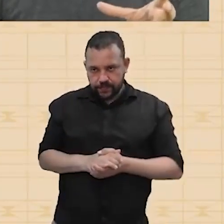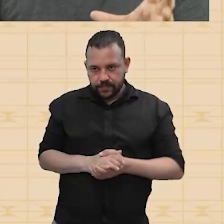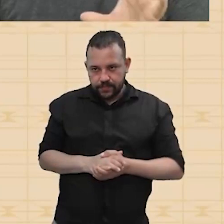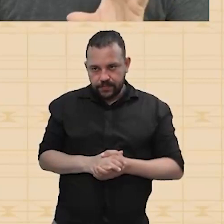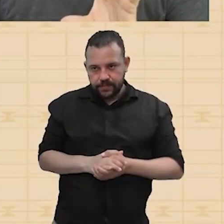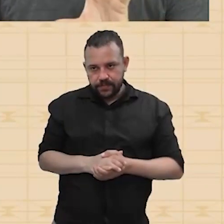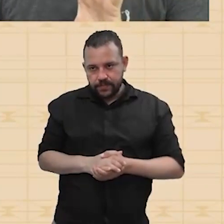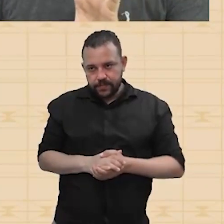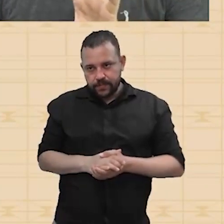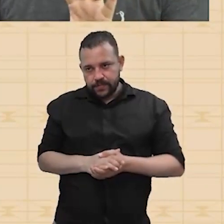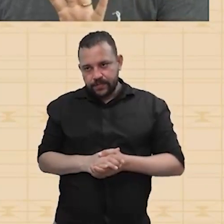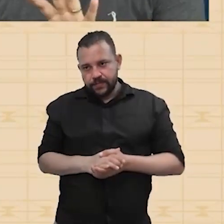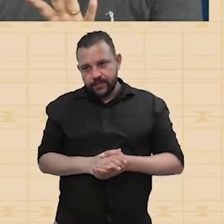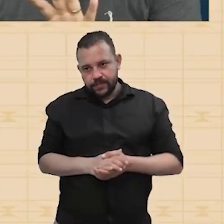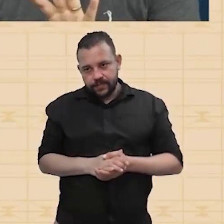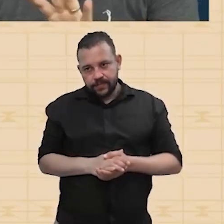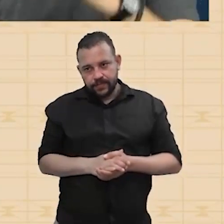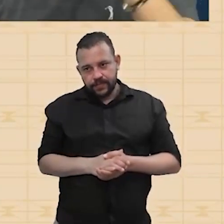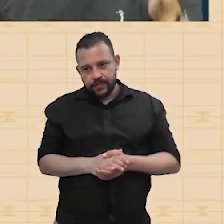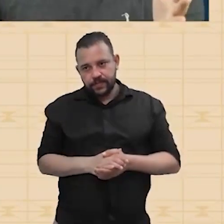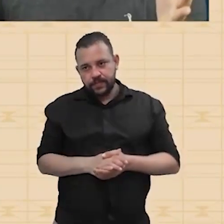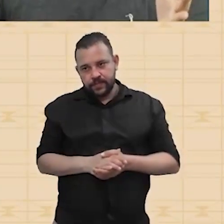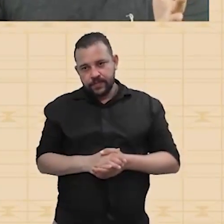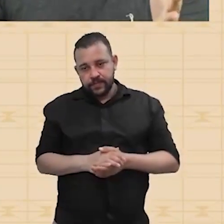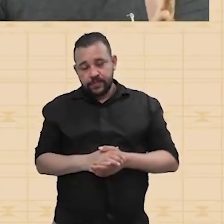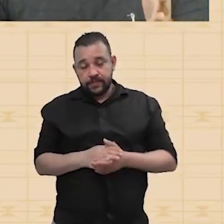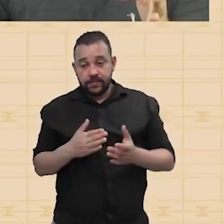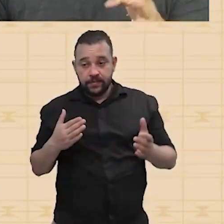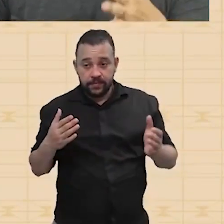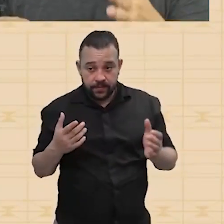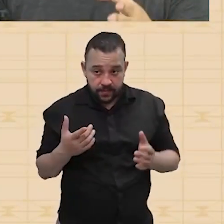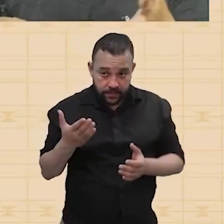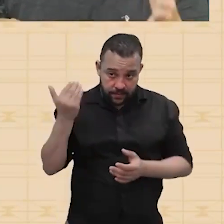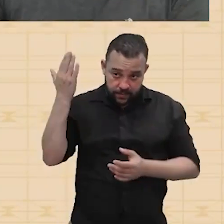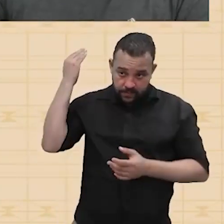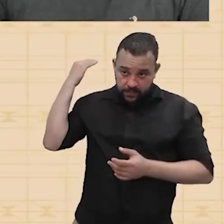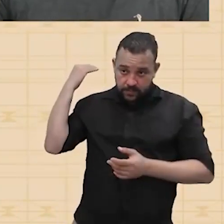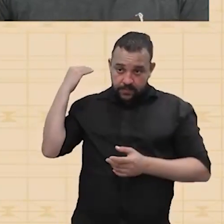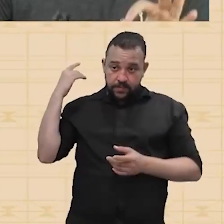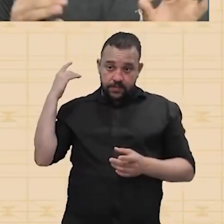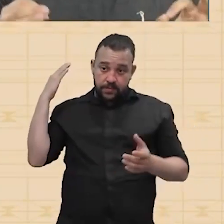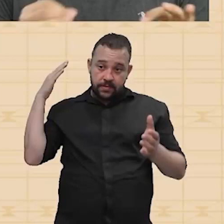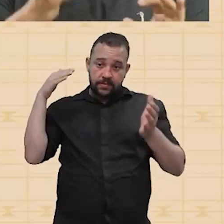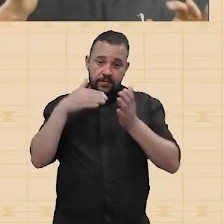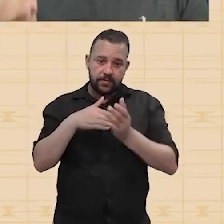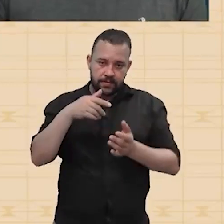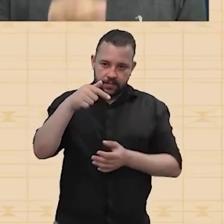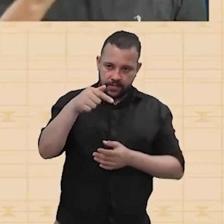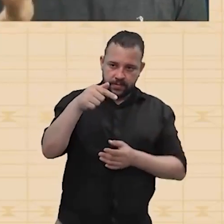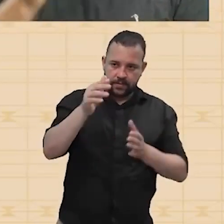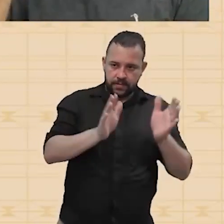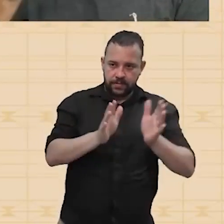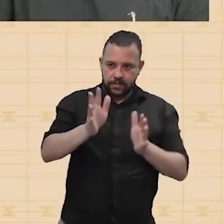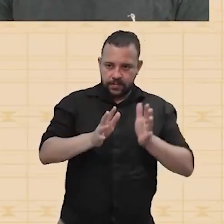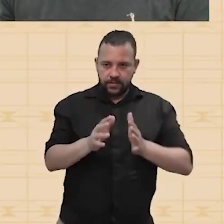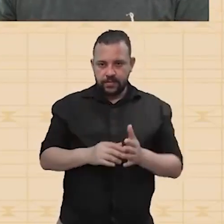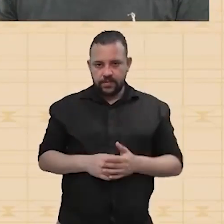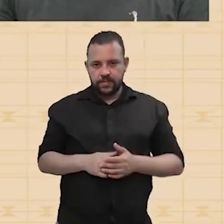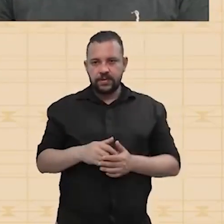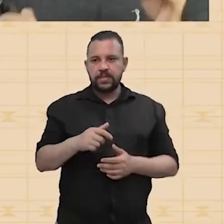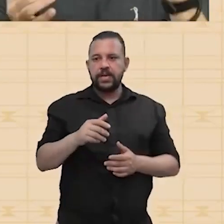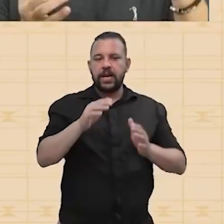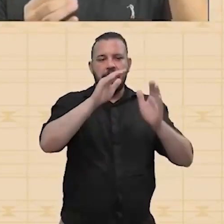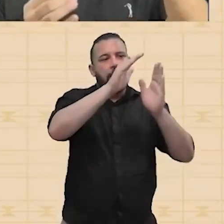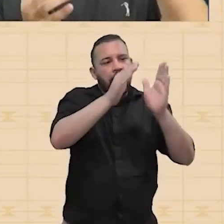modo geral, até antes da descoberta desses elementos, nós temos 7 períodos, que são 7